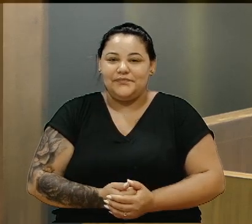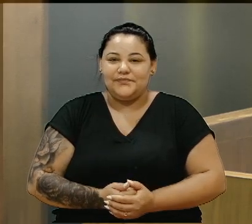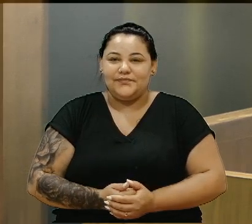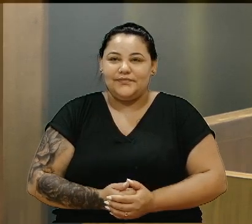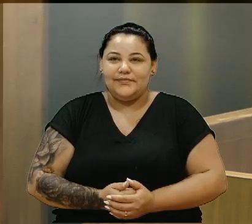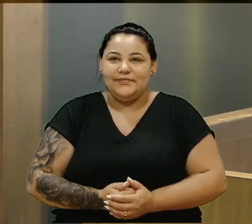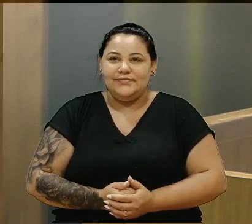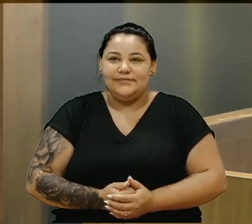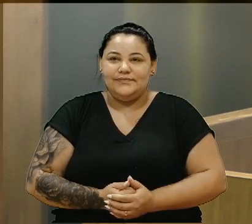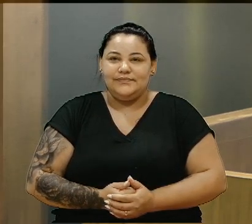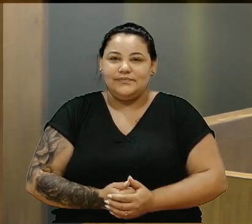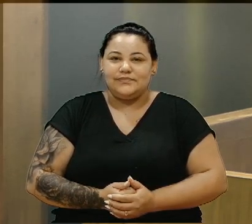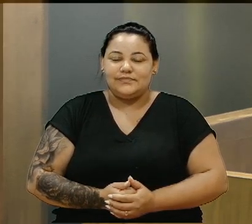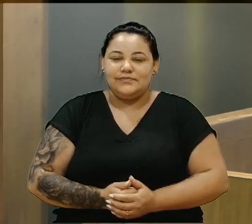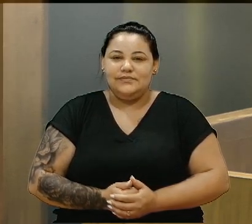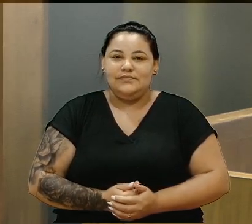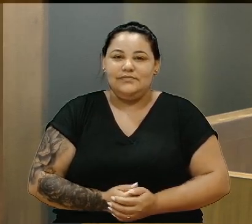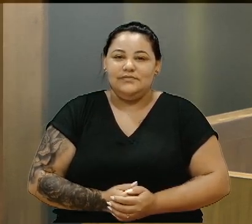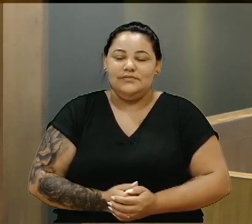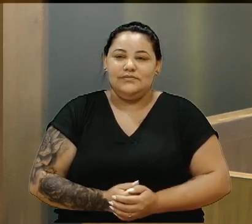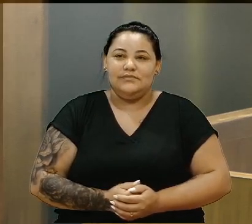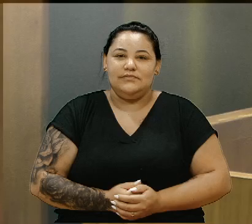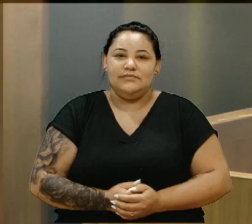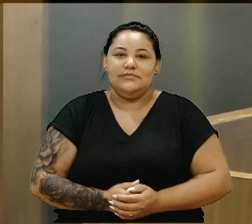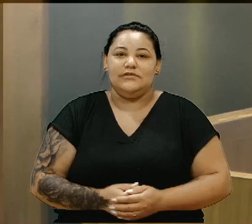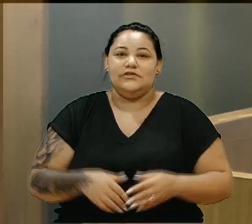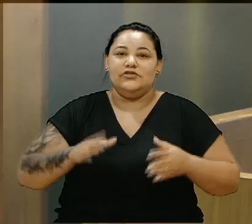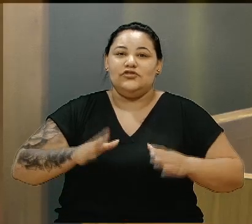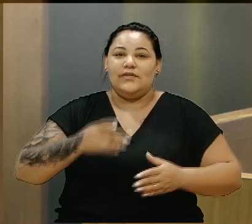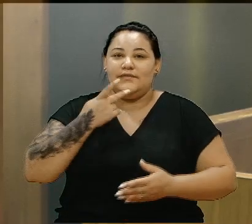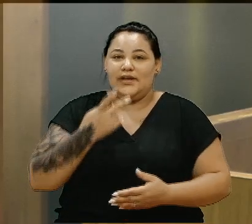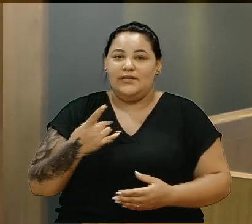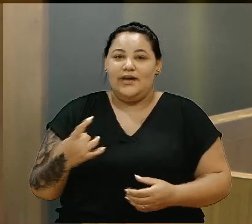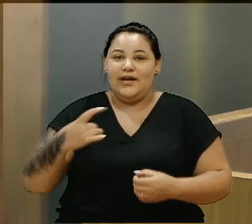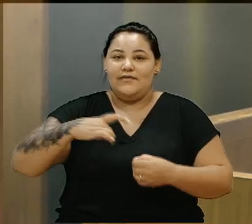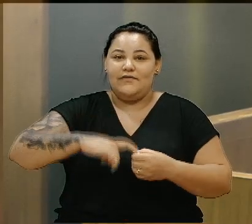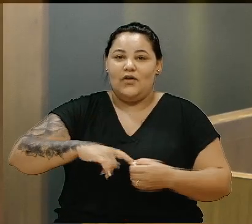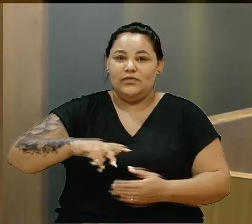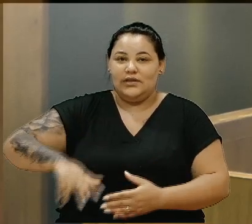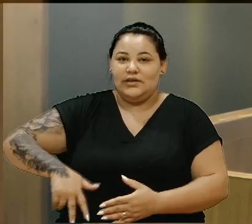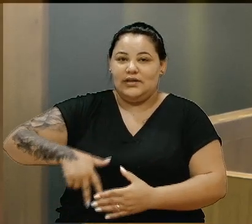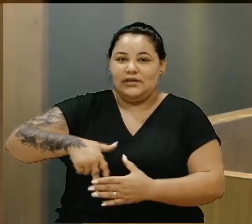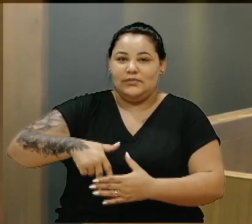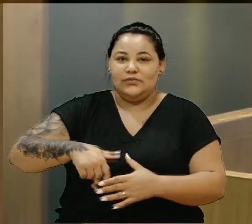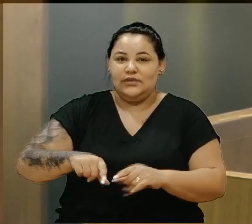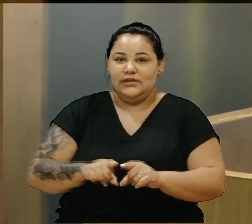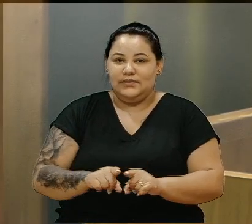E antecipo esse retorno à tribuna, pois tenho